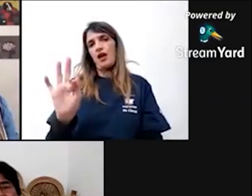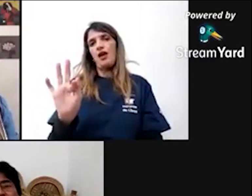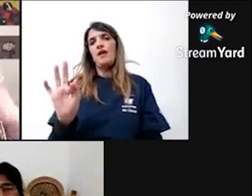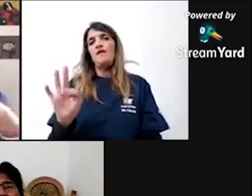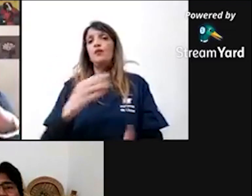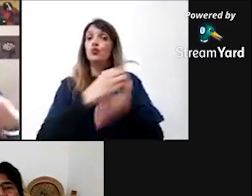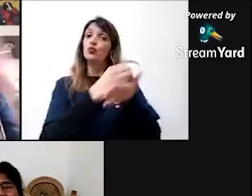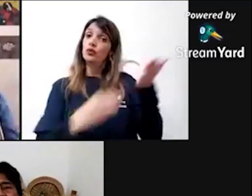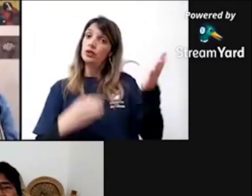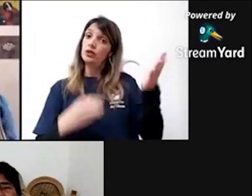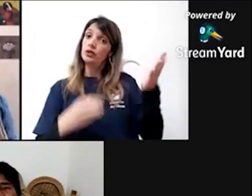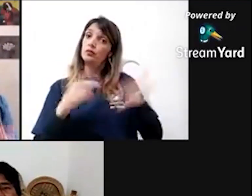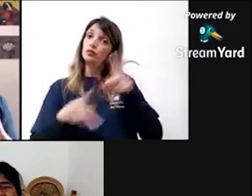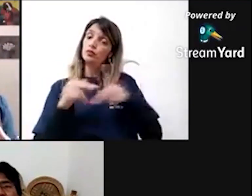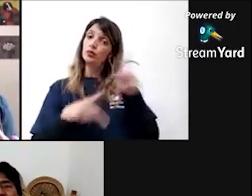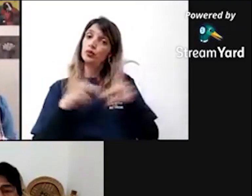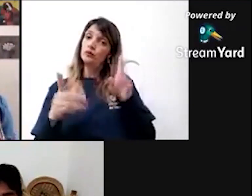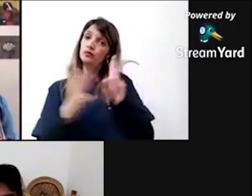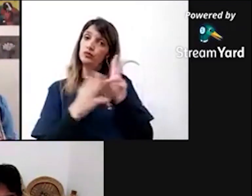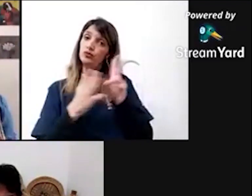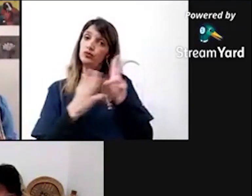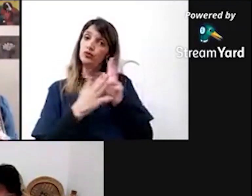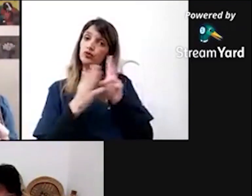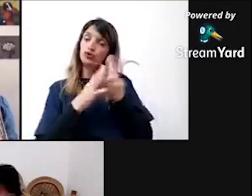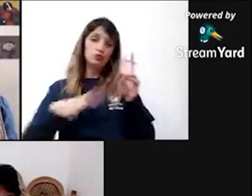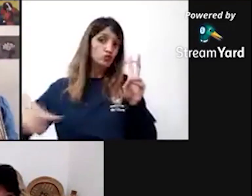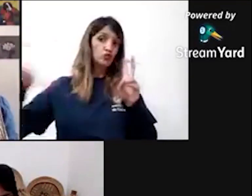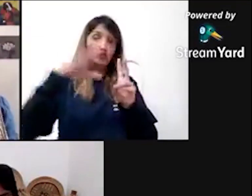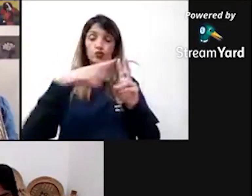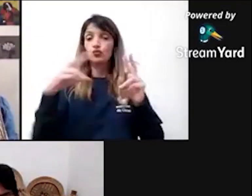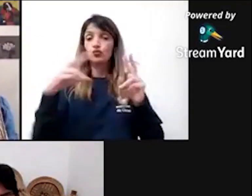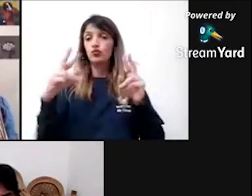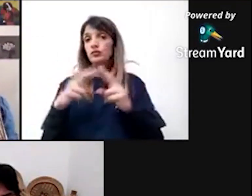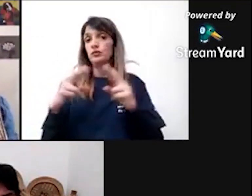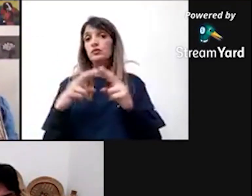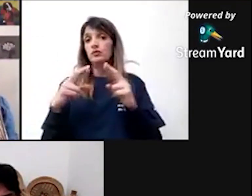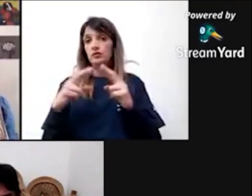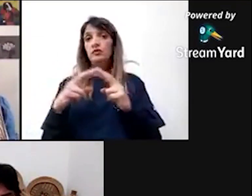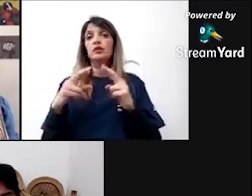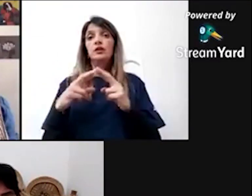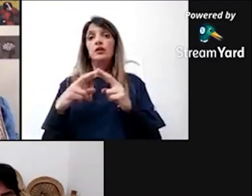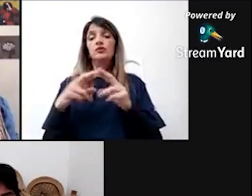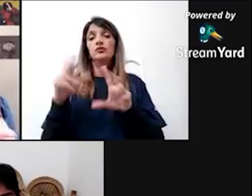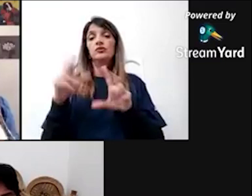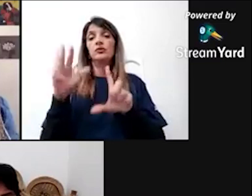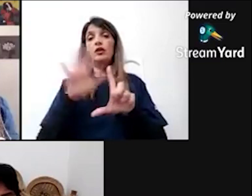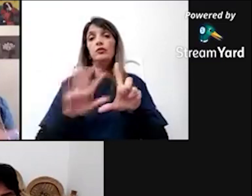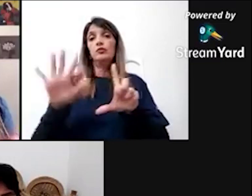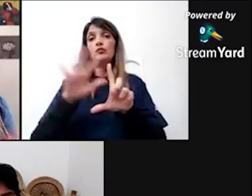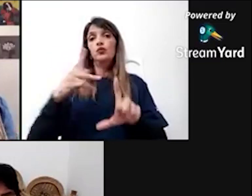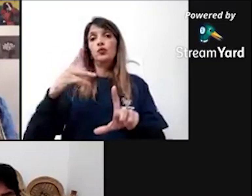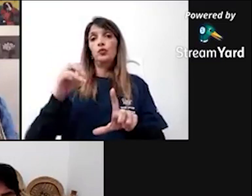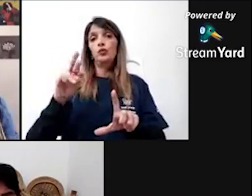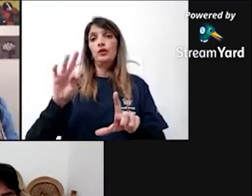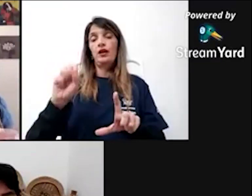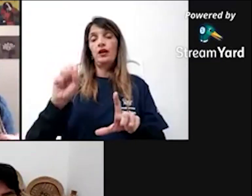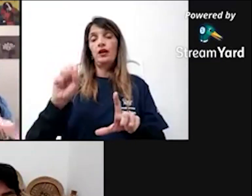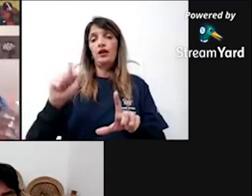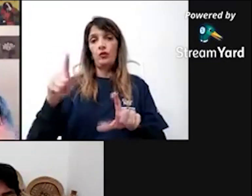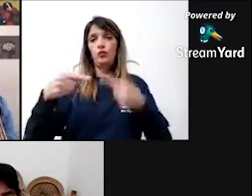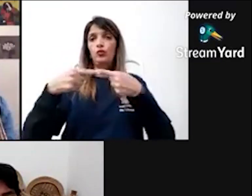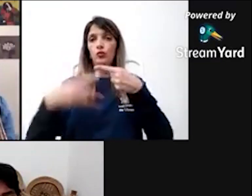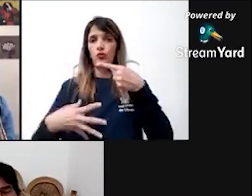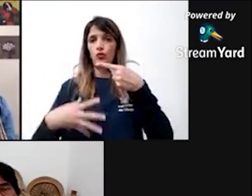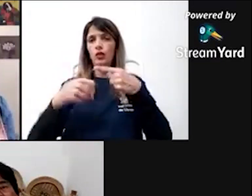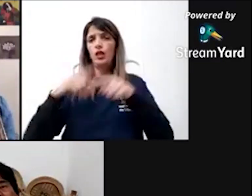povos indígenas, tal qual todos da rede, ele está no portal. Dá um Google, depois a Ana Carla, eu acho